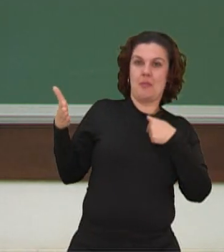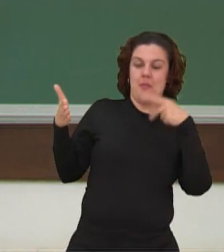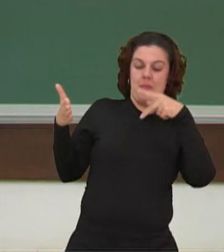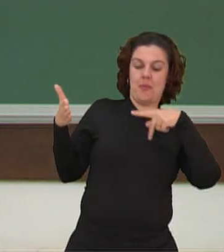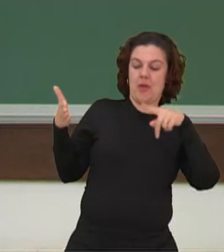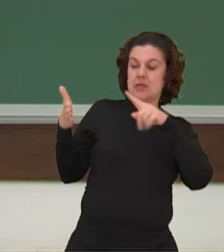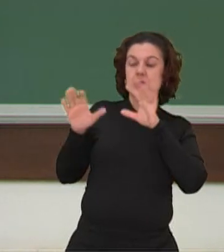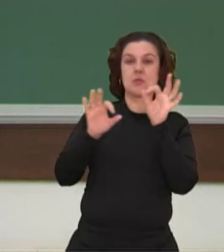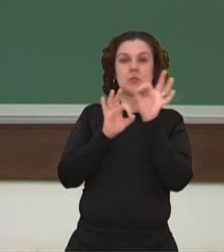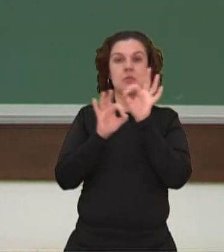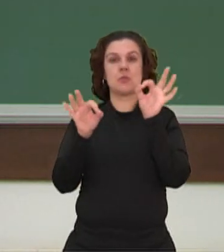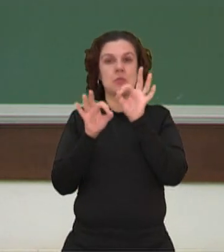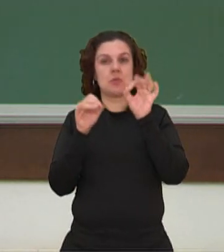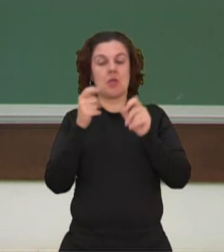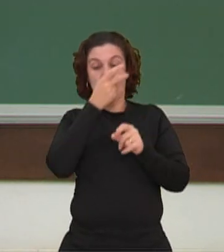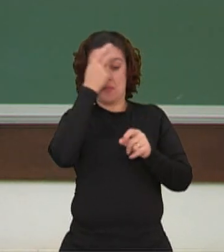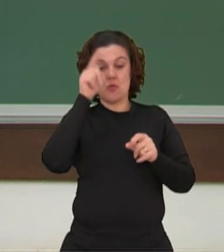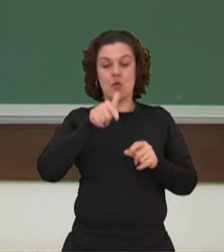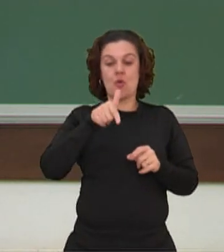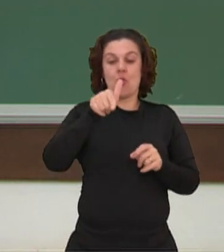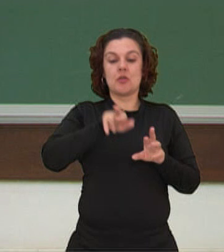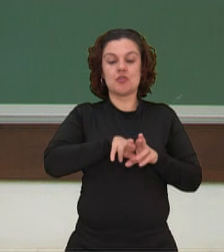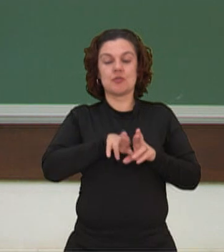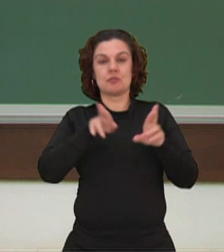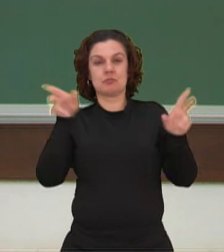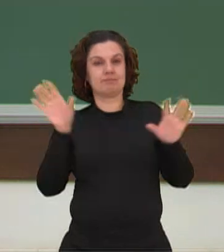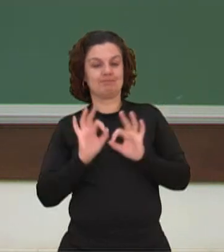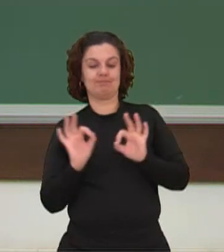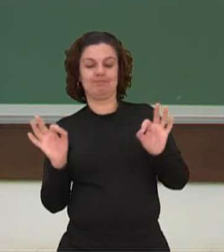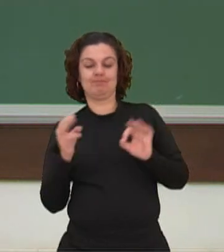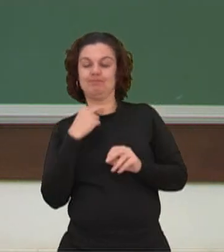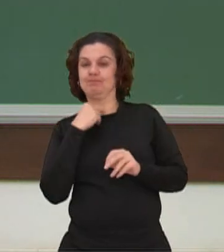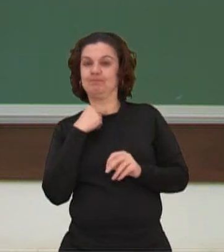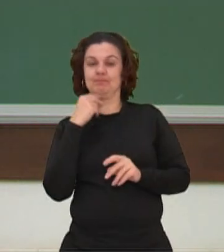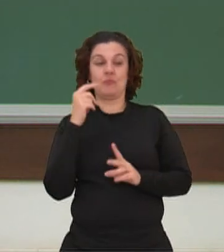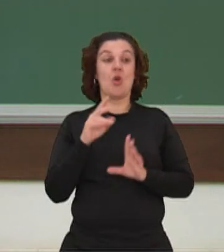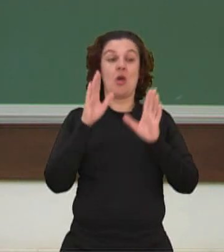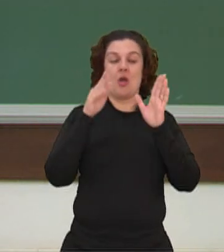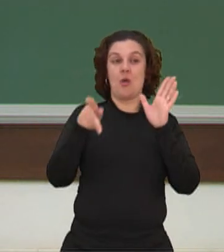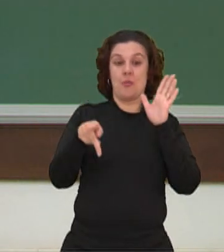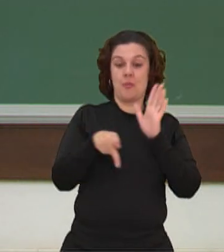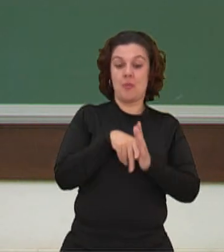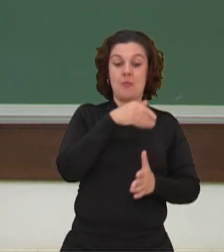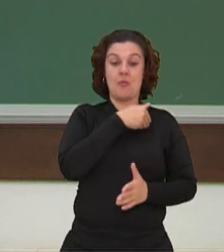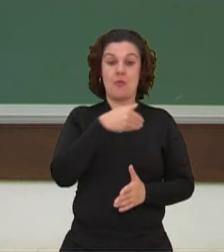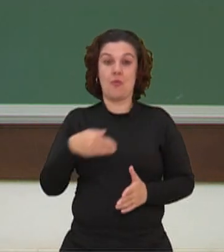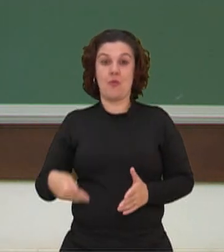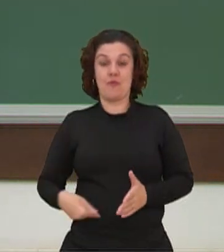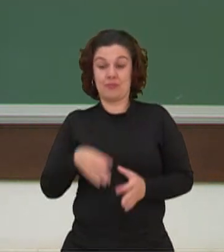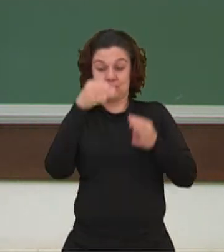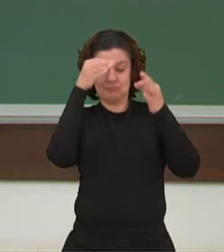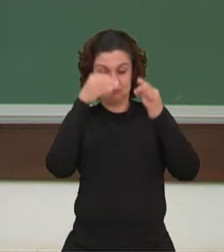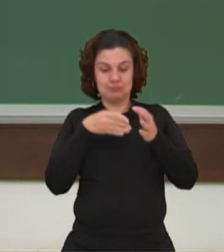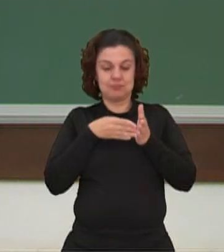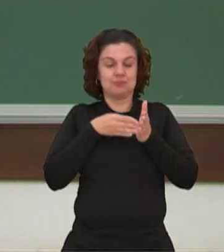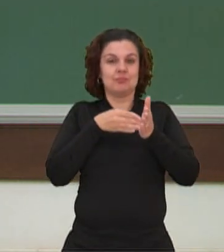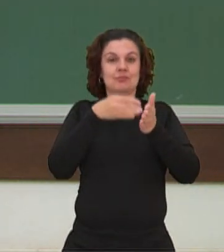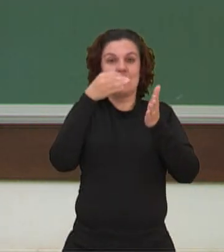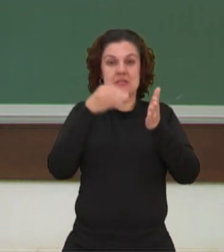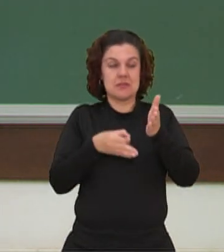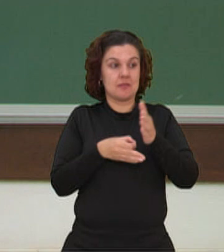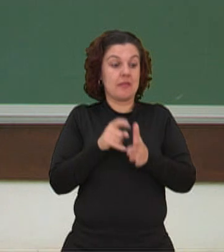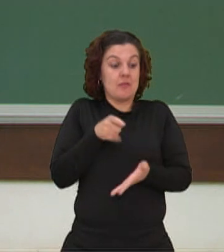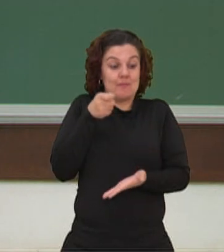há espaço para pessoas que pensem de maneira diferente do que o governo acredita ser o correto. Então,